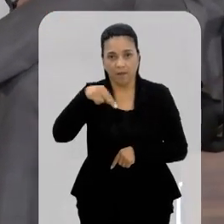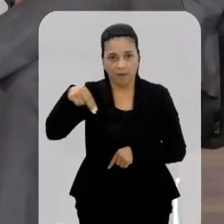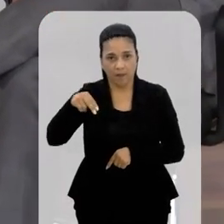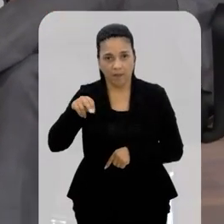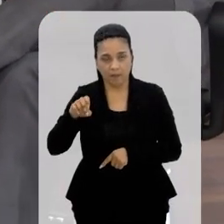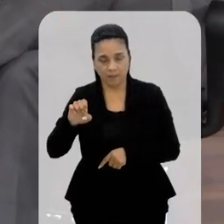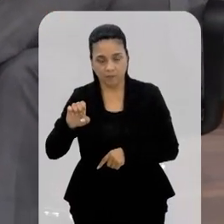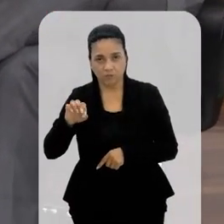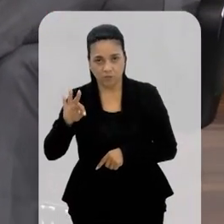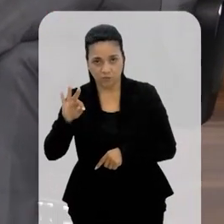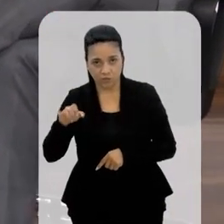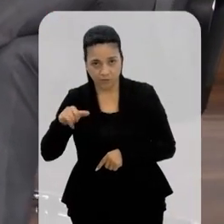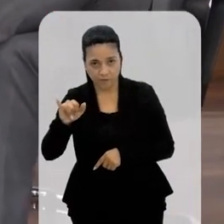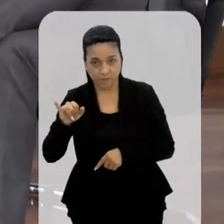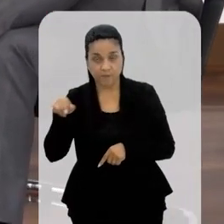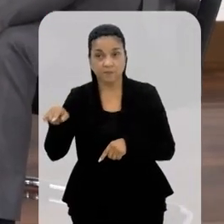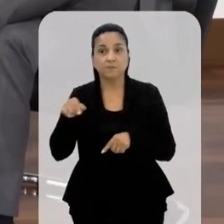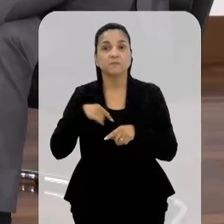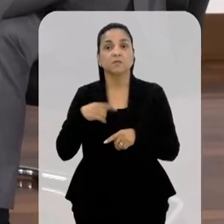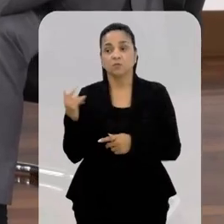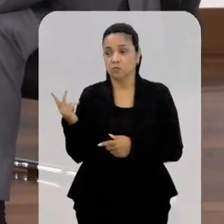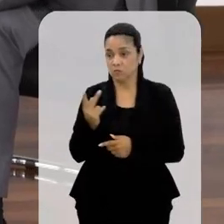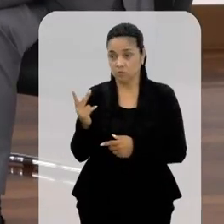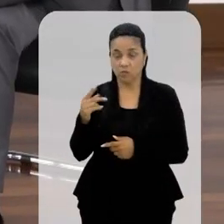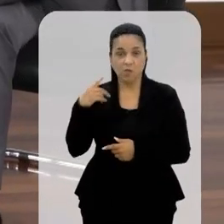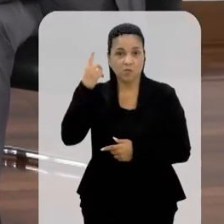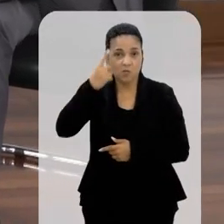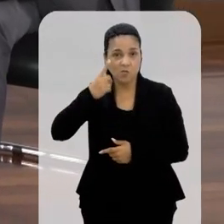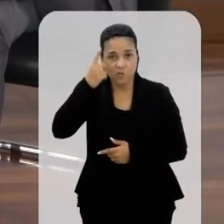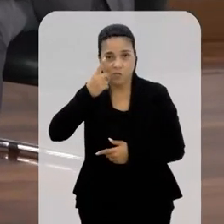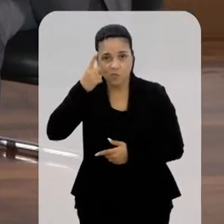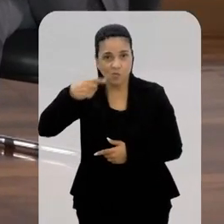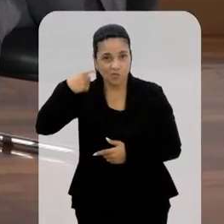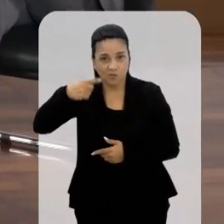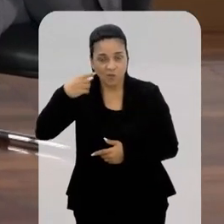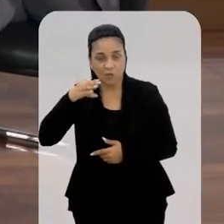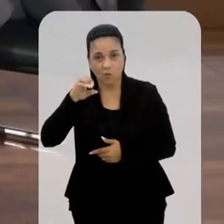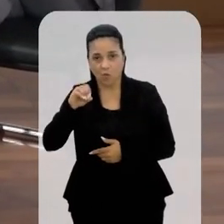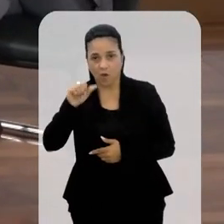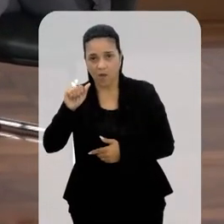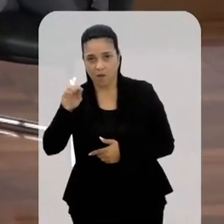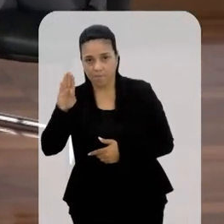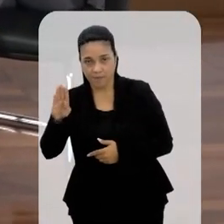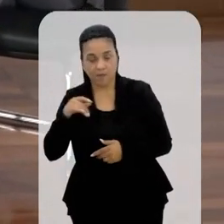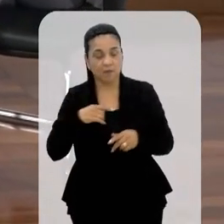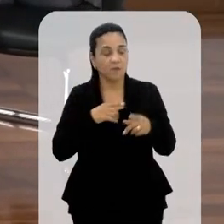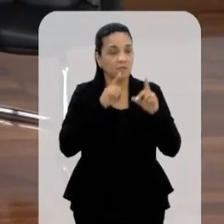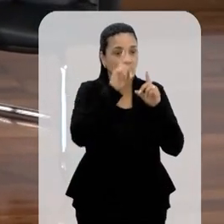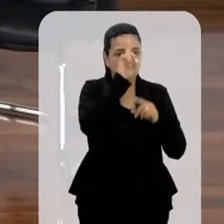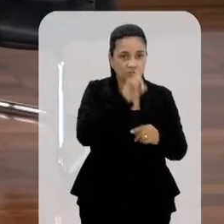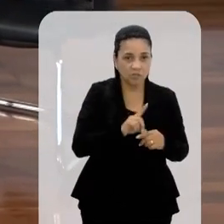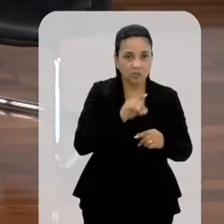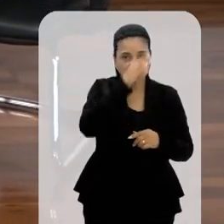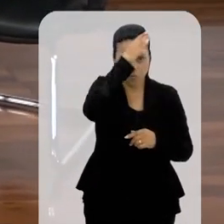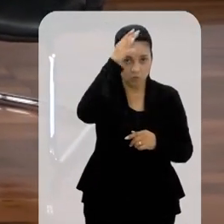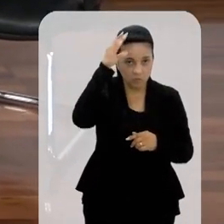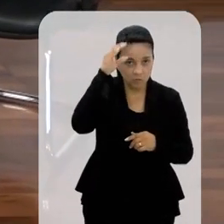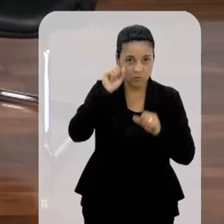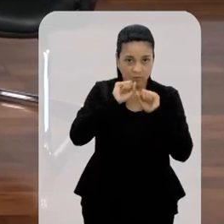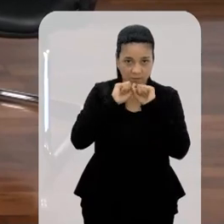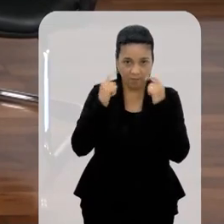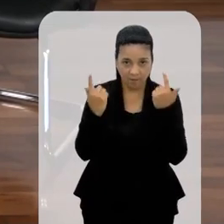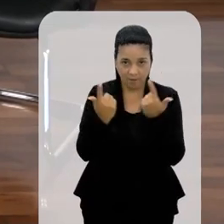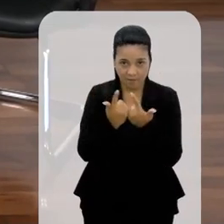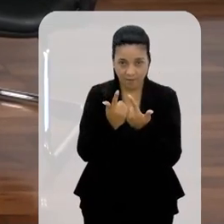de Direitos do Consumidor da Ordem dos Advogados do Brasil e a Comissão de Direito do Consumidor da Alerj, a